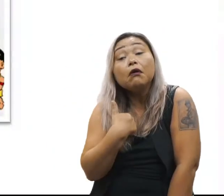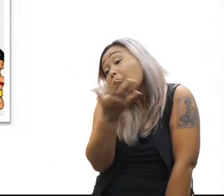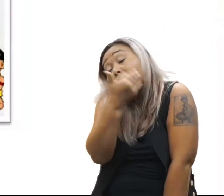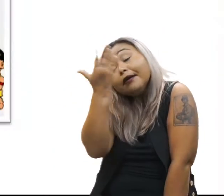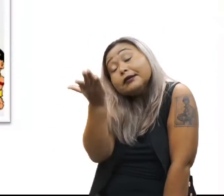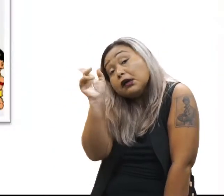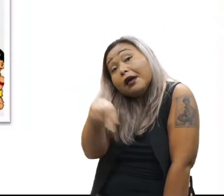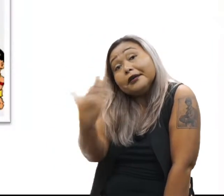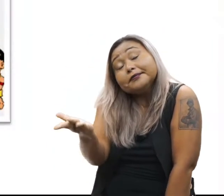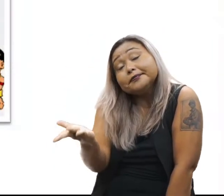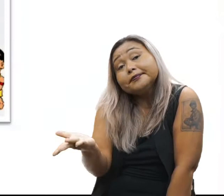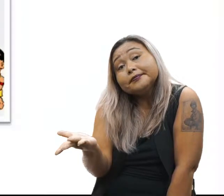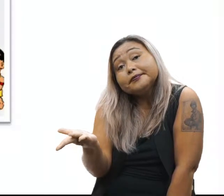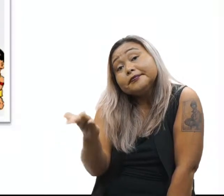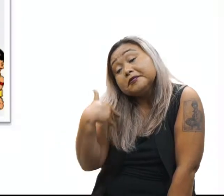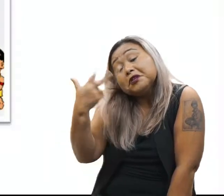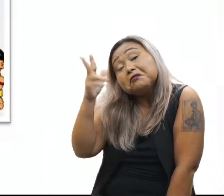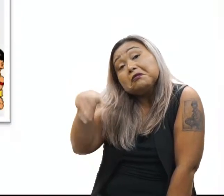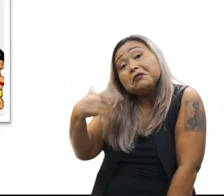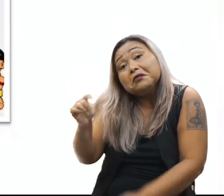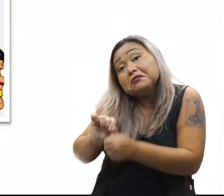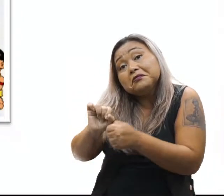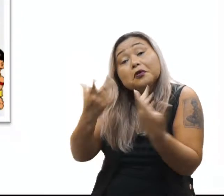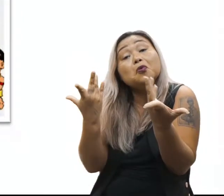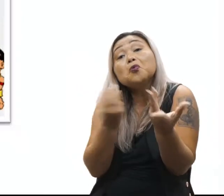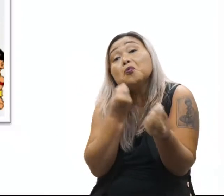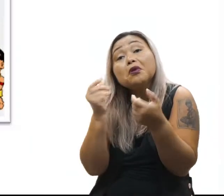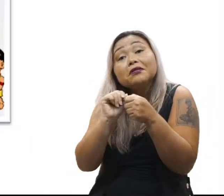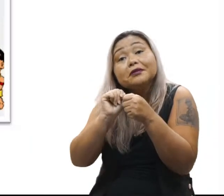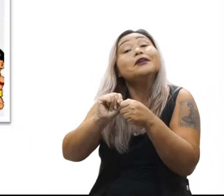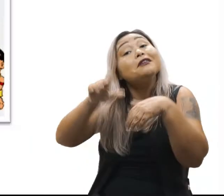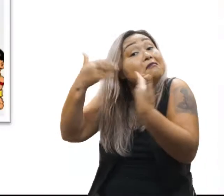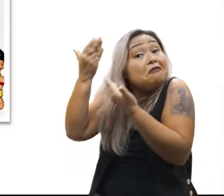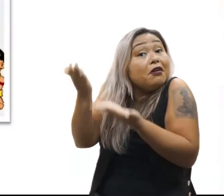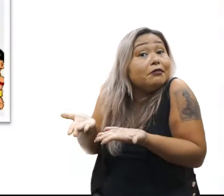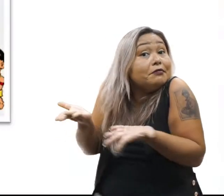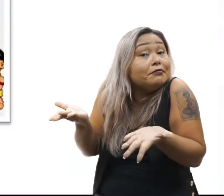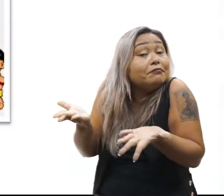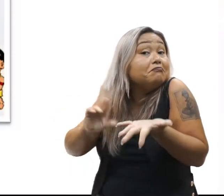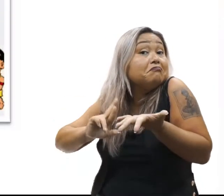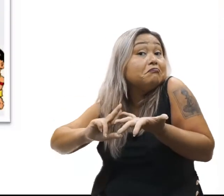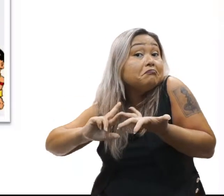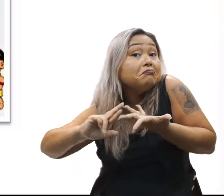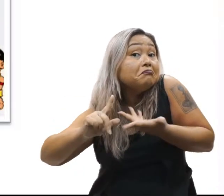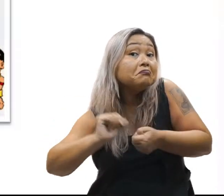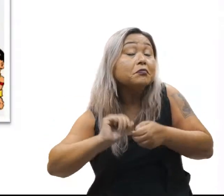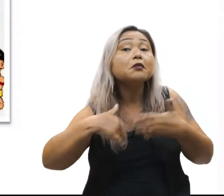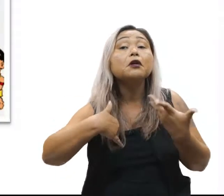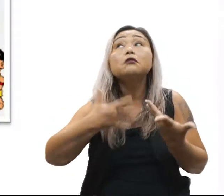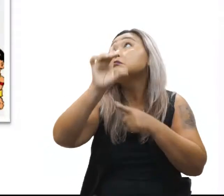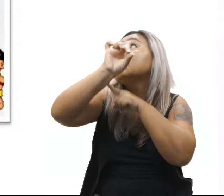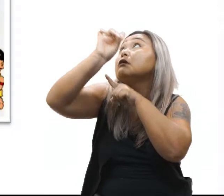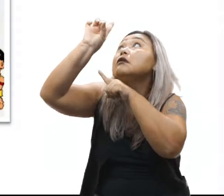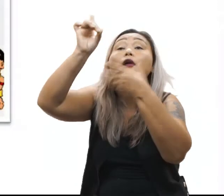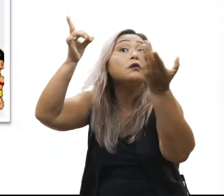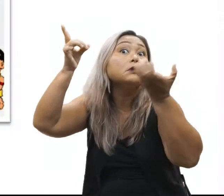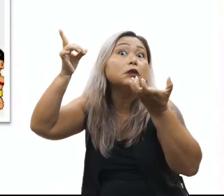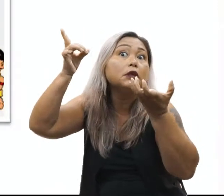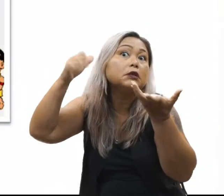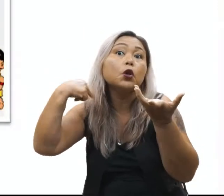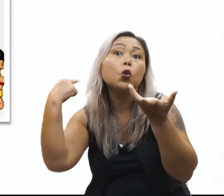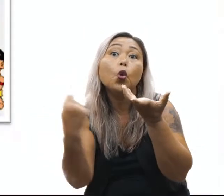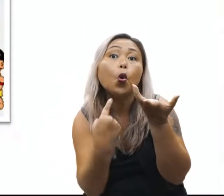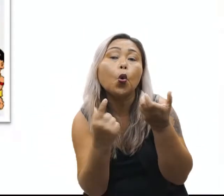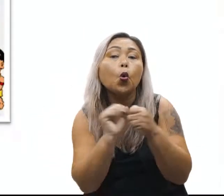dizendo como é no Alto da Compadecida. Eu não sei como é que foi, só sei que foi assim. Então, eu não sei por que Deus quis que nós fôssemos